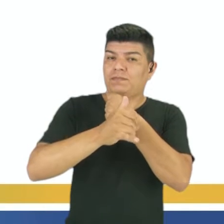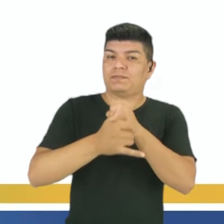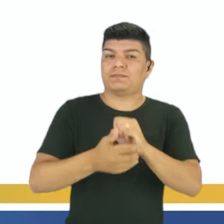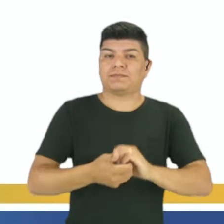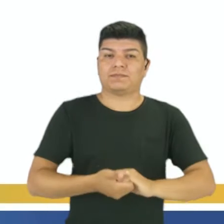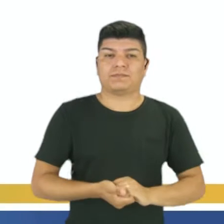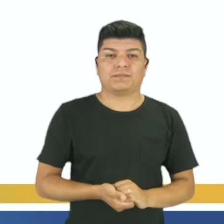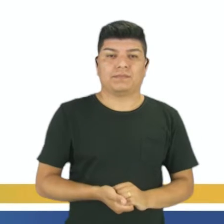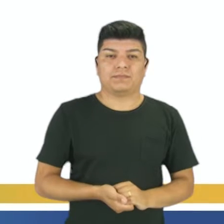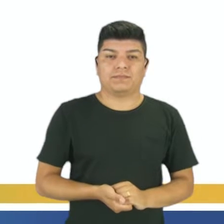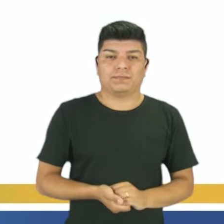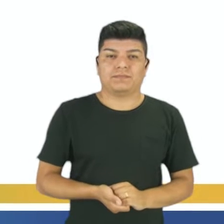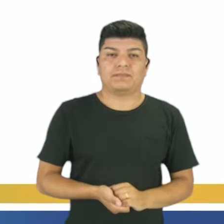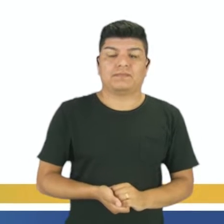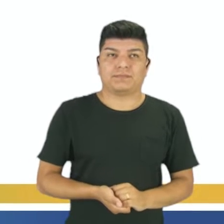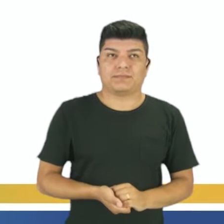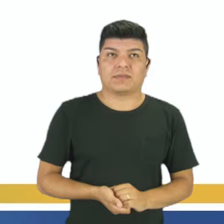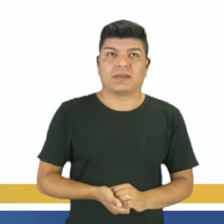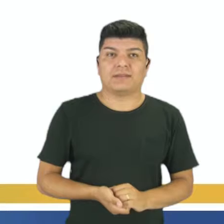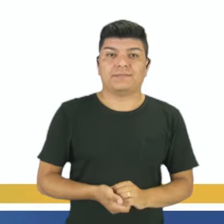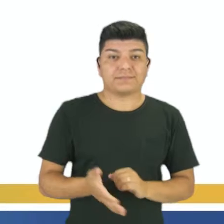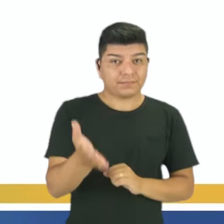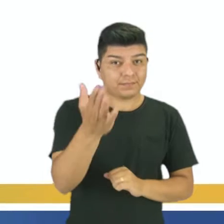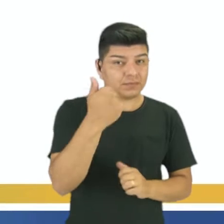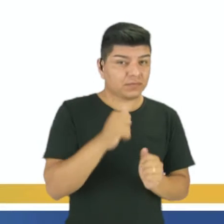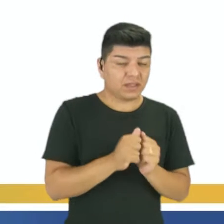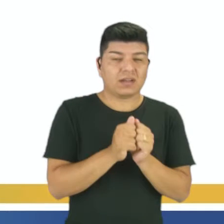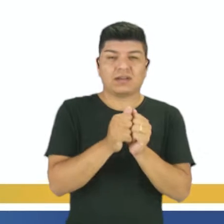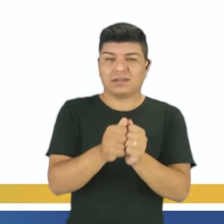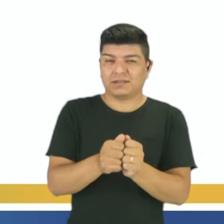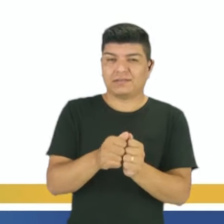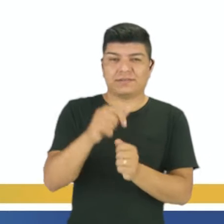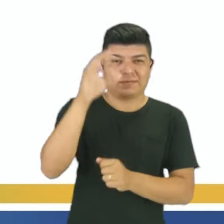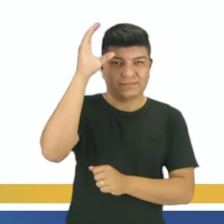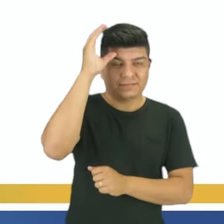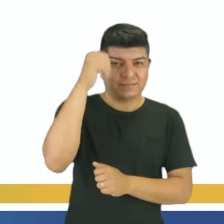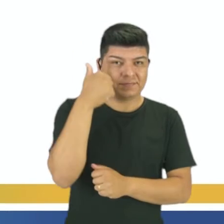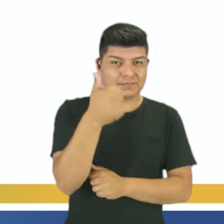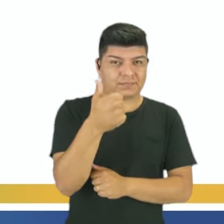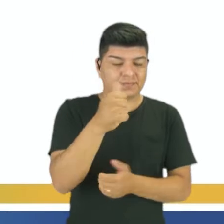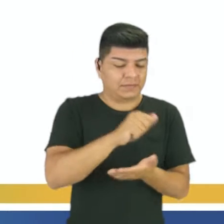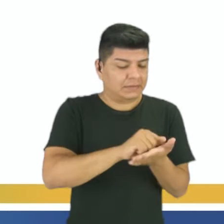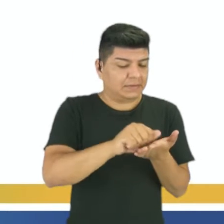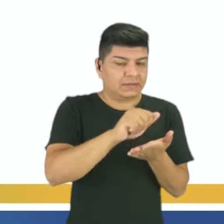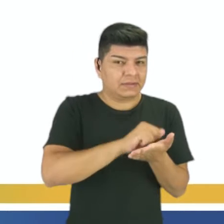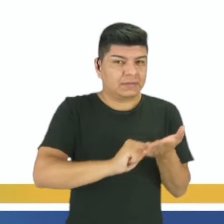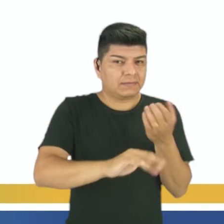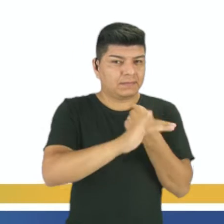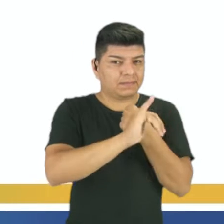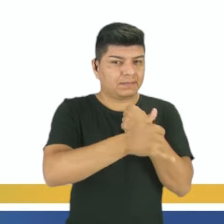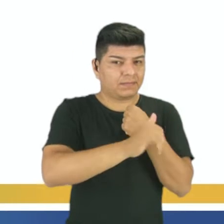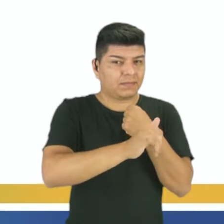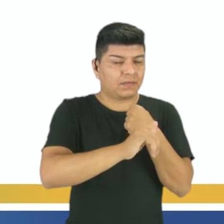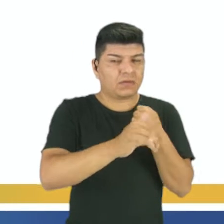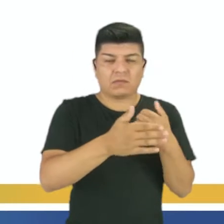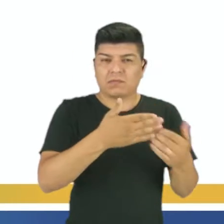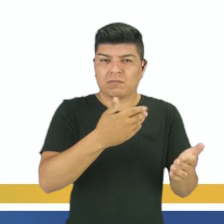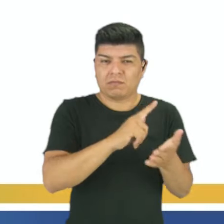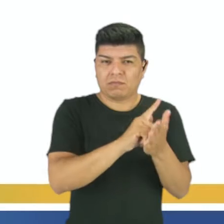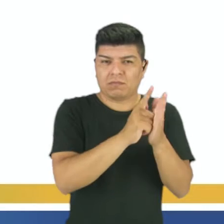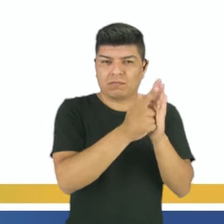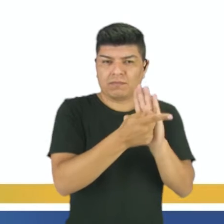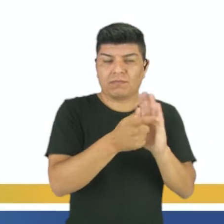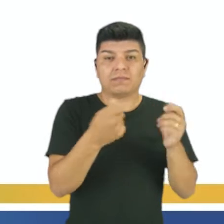crônica? Então, venham comigo aqui nesse raciocínio. Escrever uma crônica ou qualquer